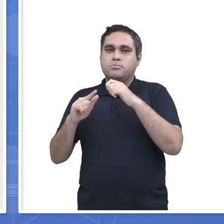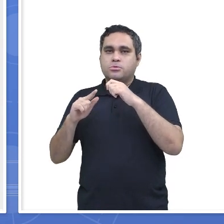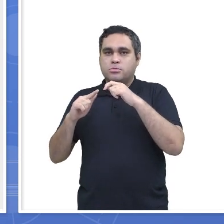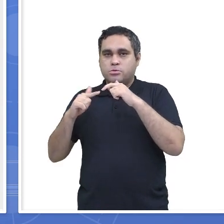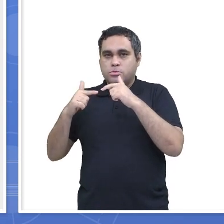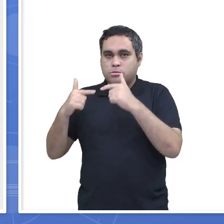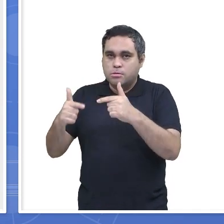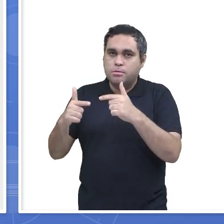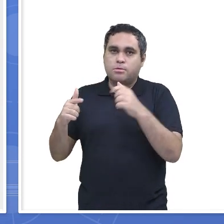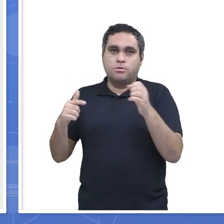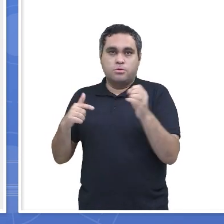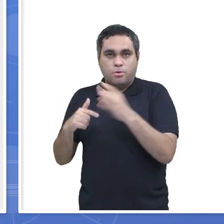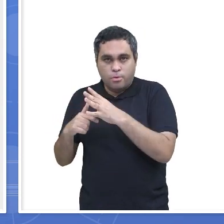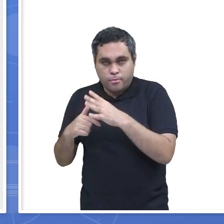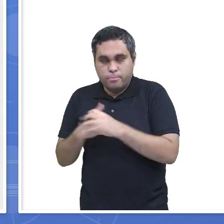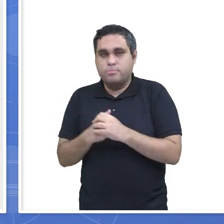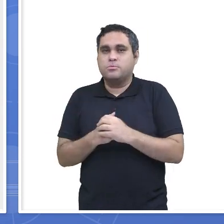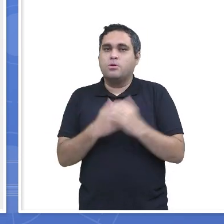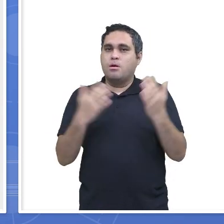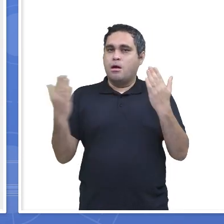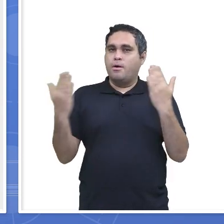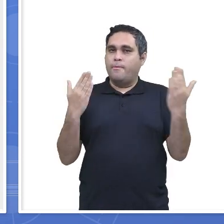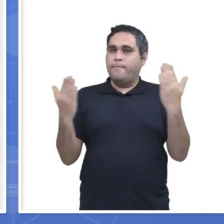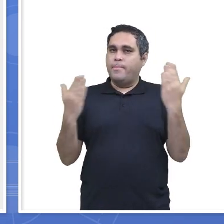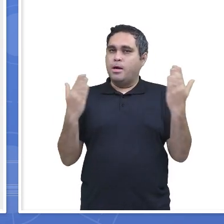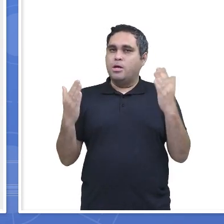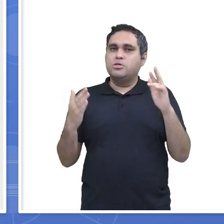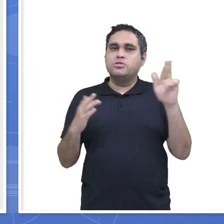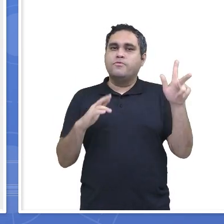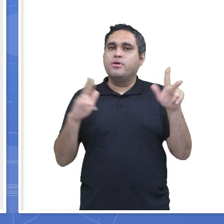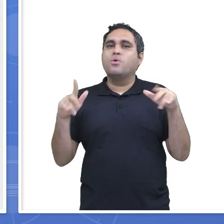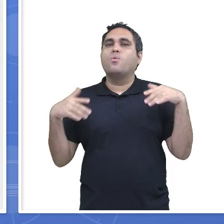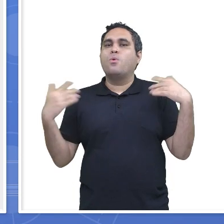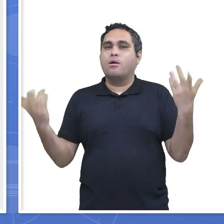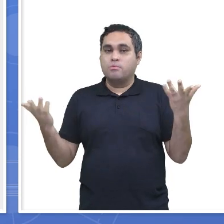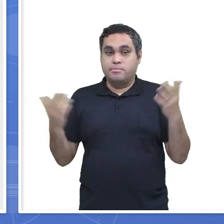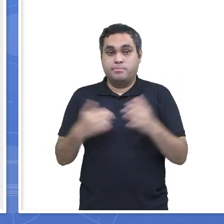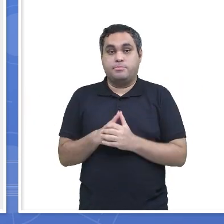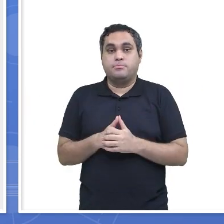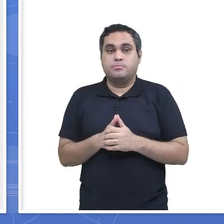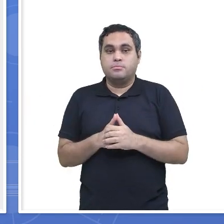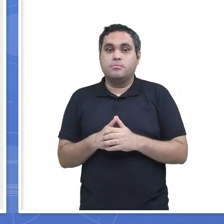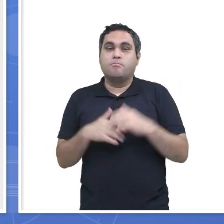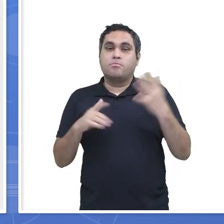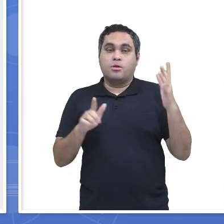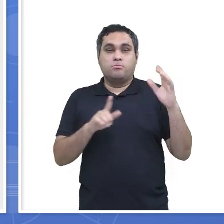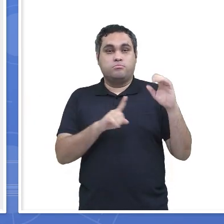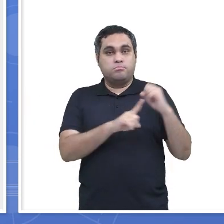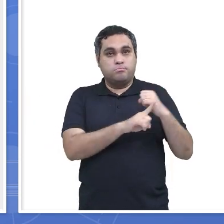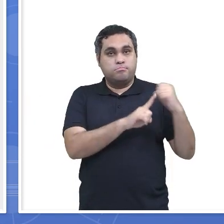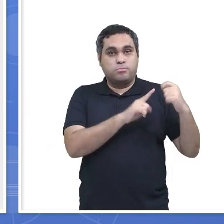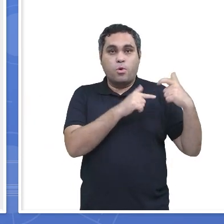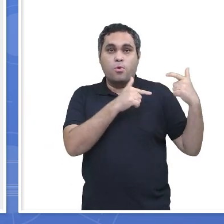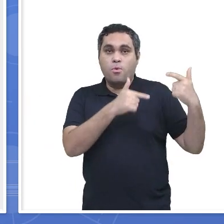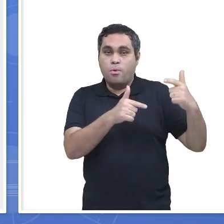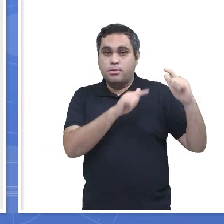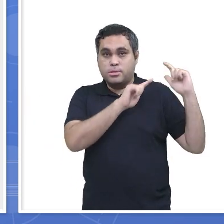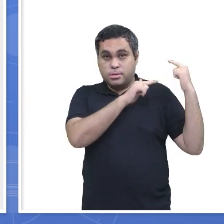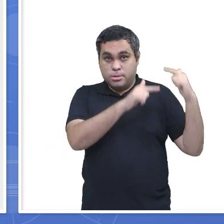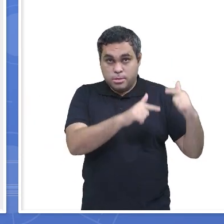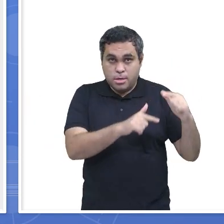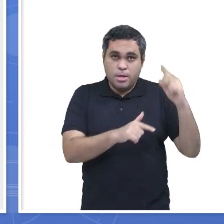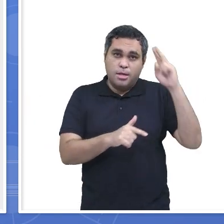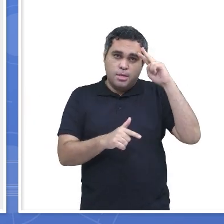sociais contemporâneos, certo? Os movimentos tradicionais são aqueles, como vocês